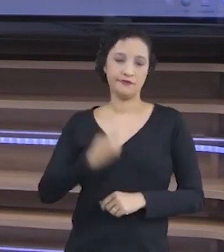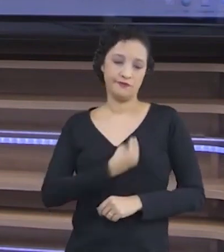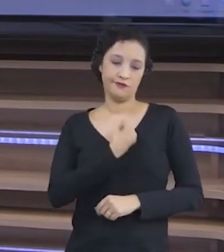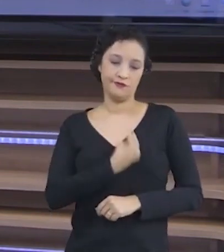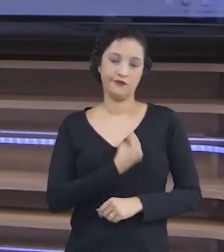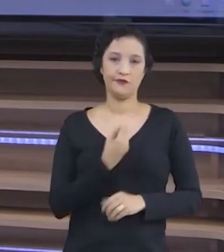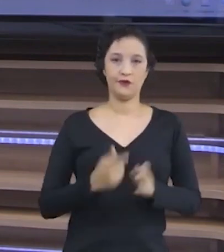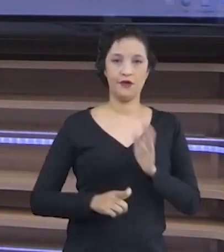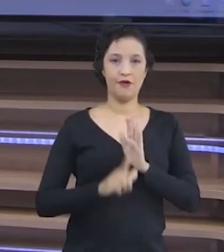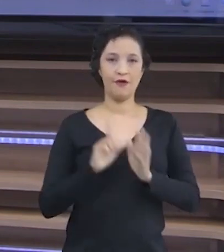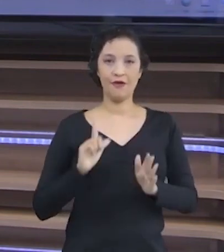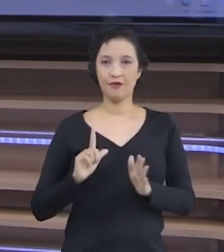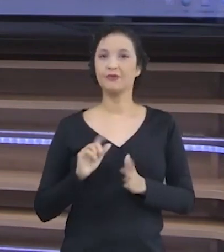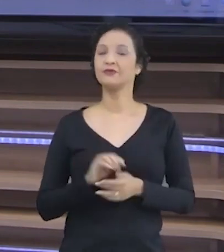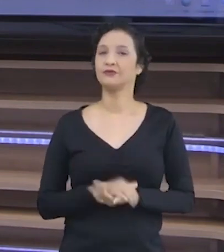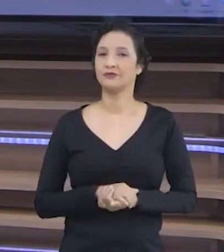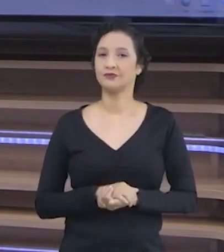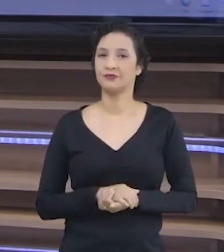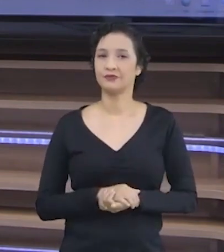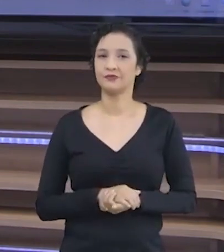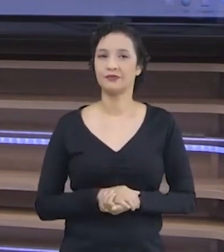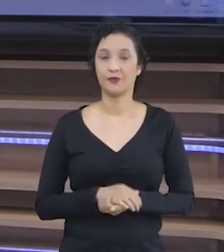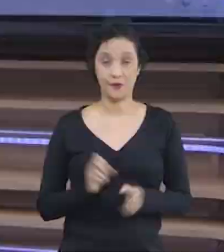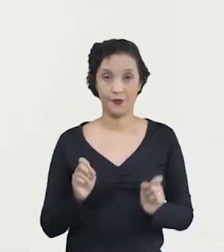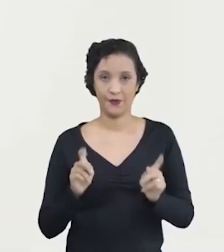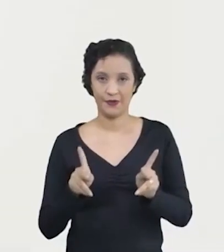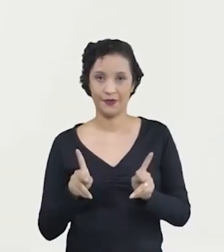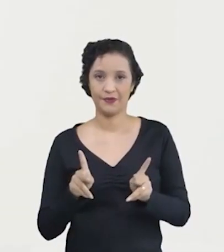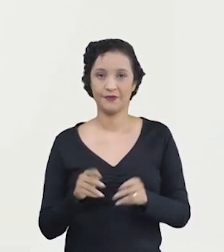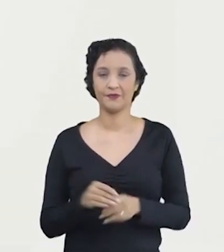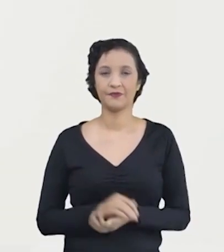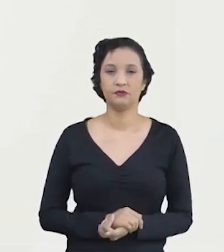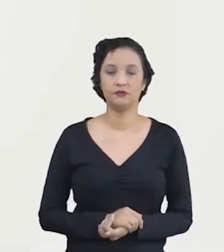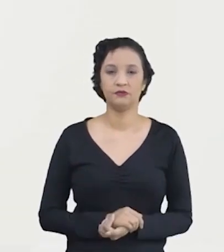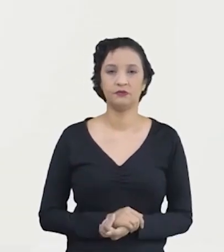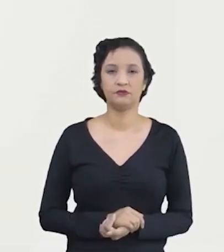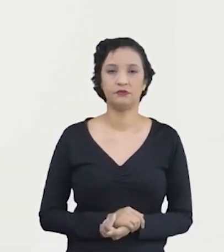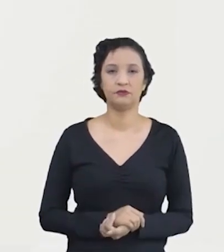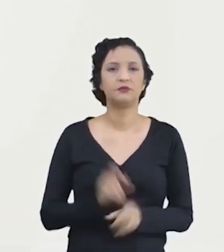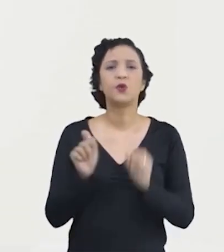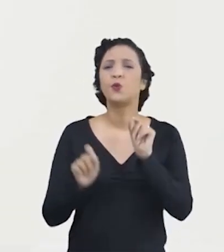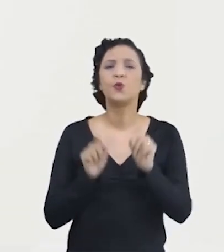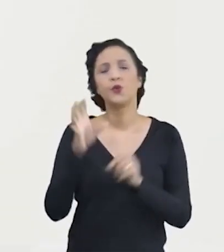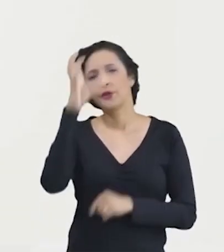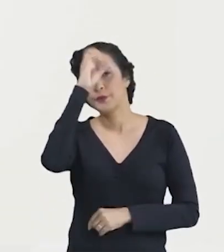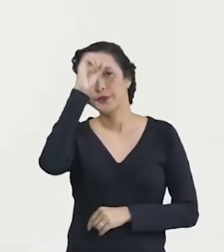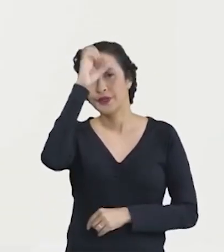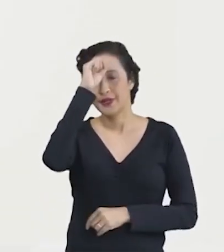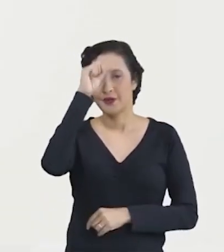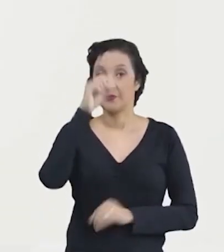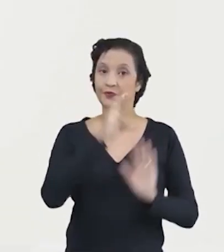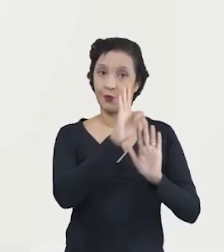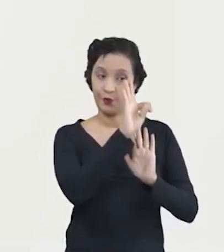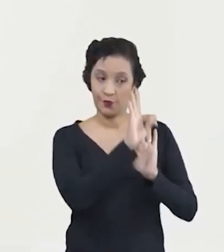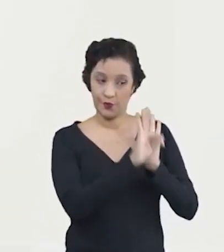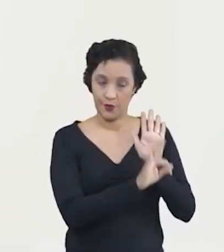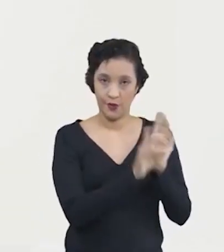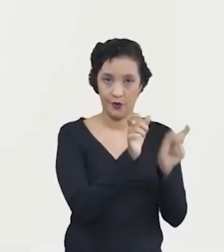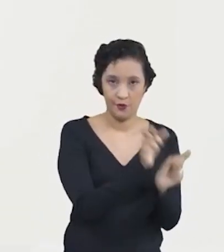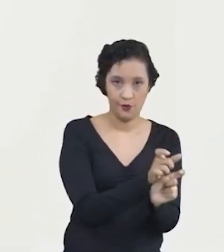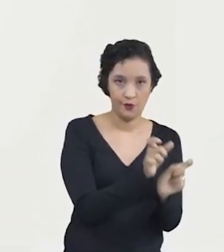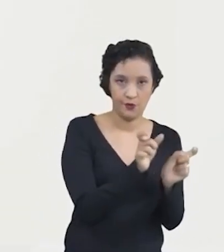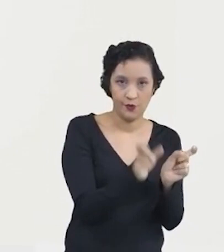e observar e tirar minhas impressões, ok? Então vamos para cá. O que aprendemos? Os textos